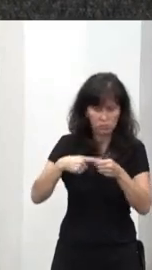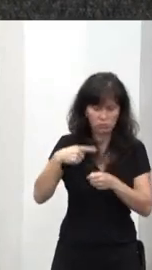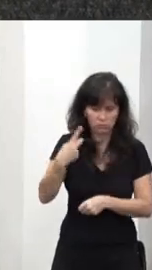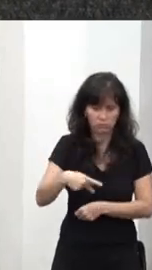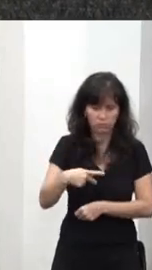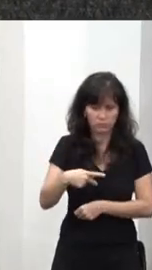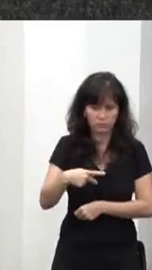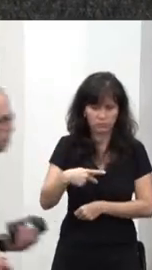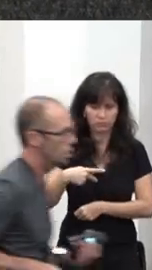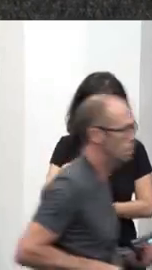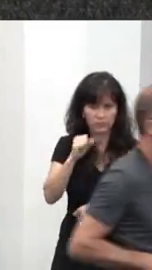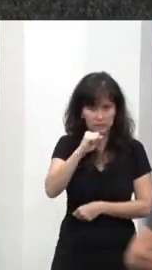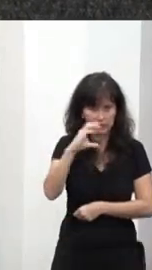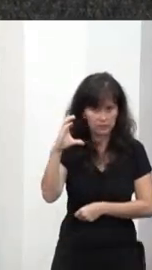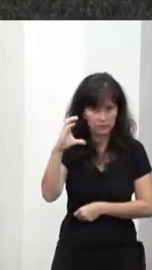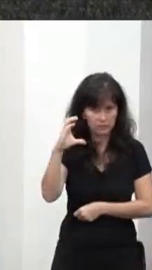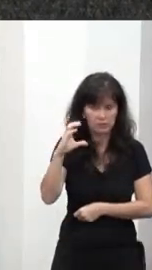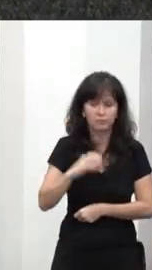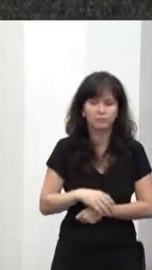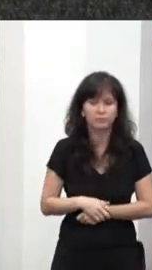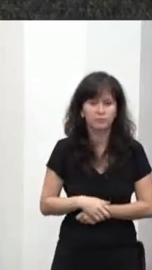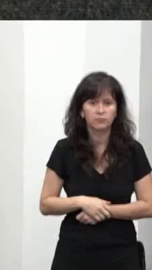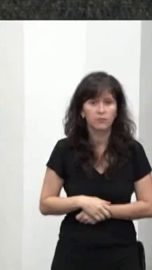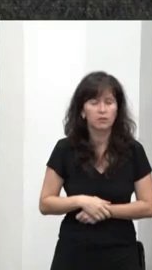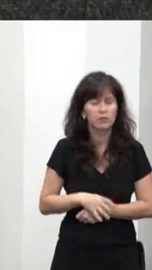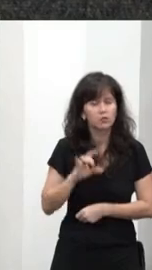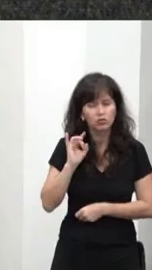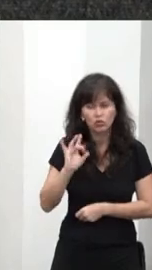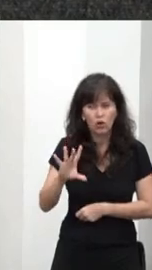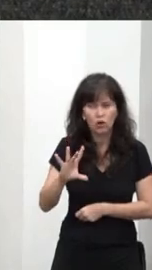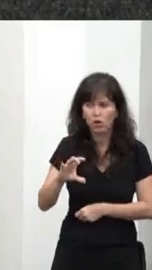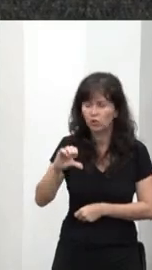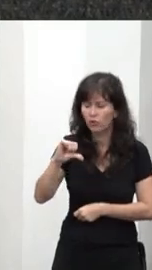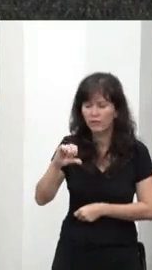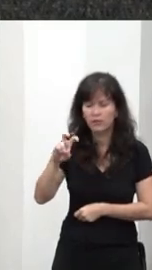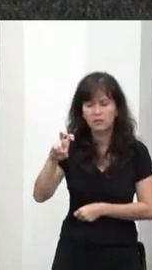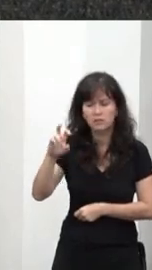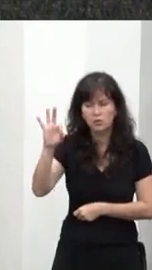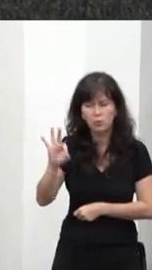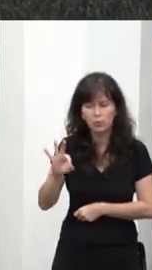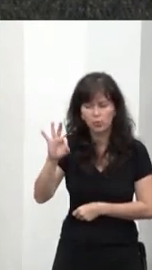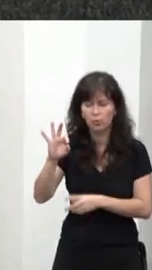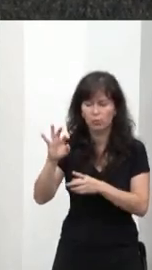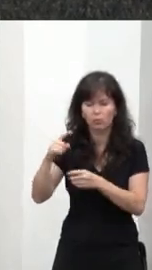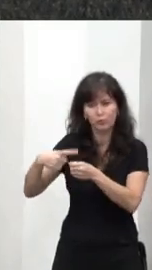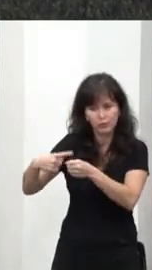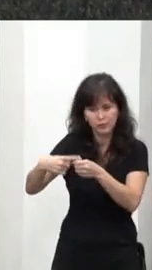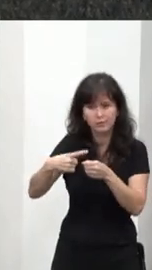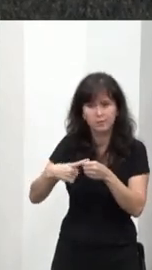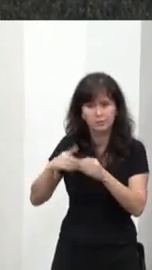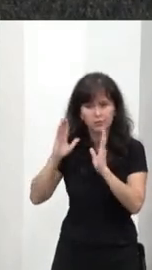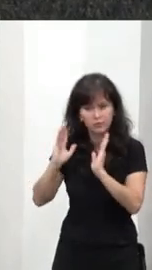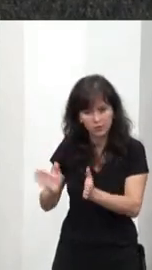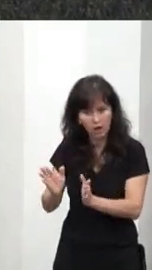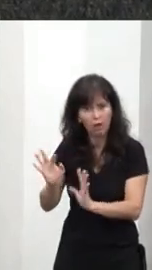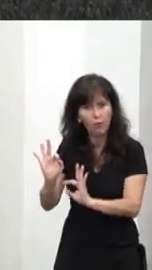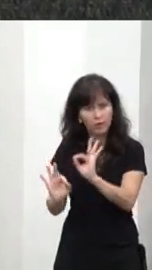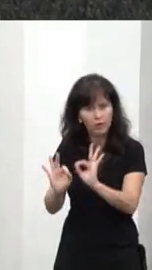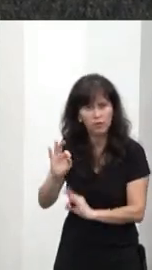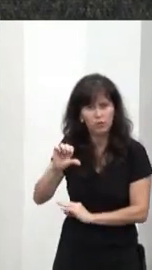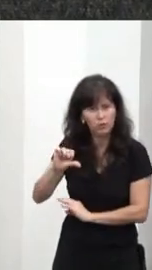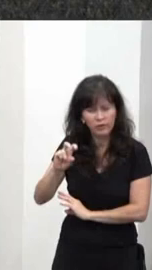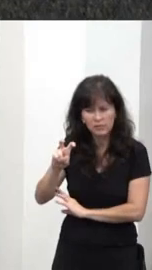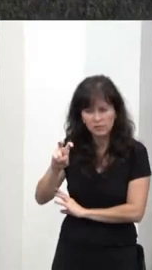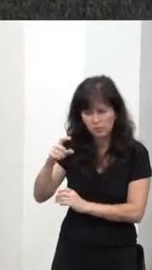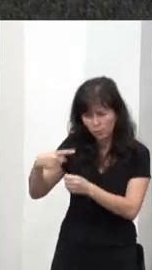só tem 95 municípios com uma certa organização desse desse CPF